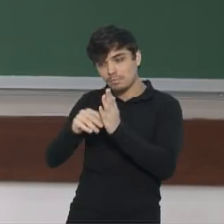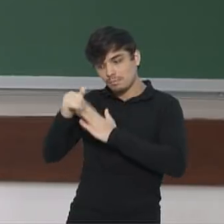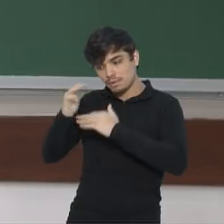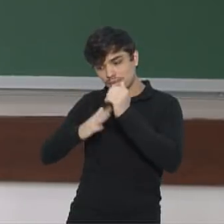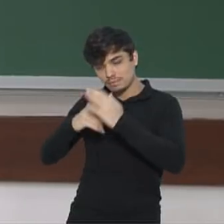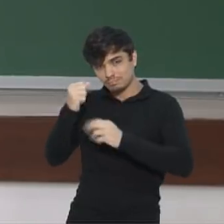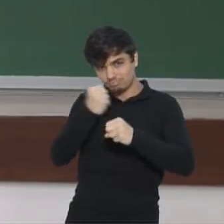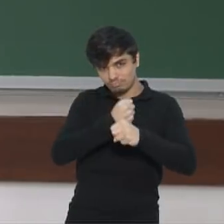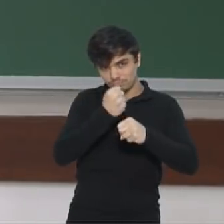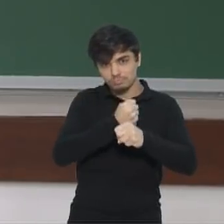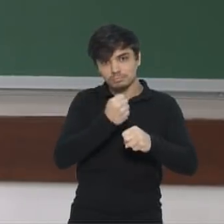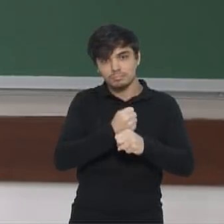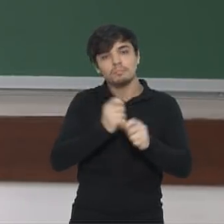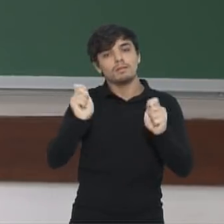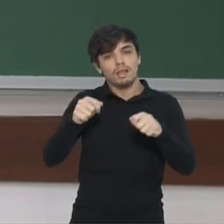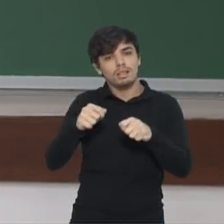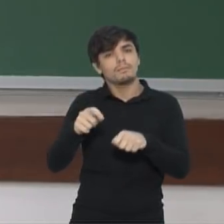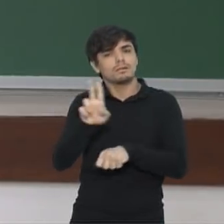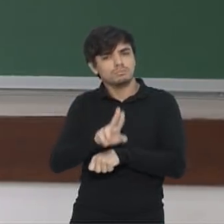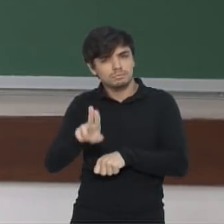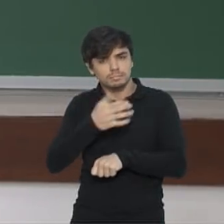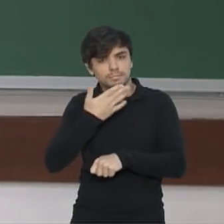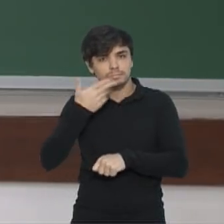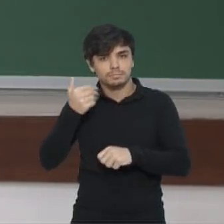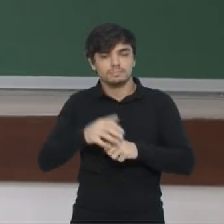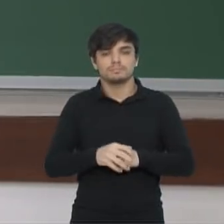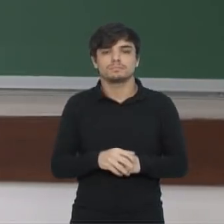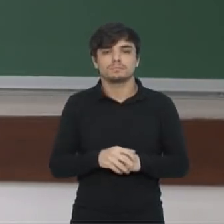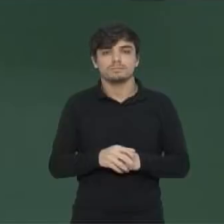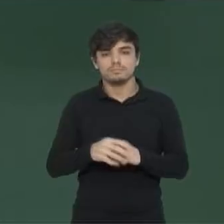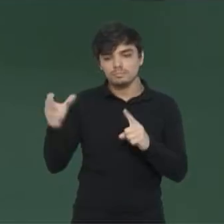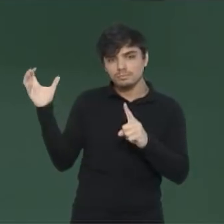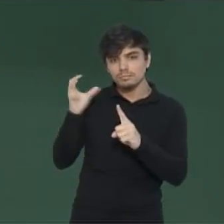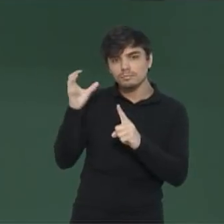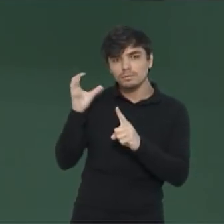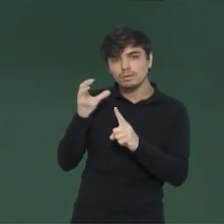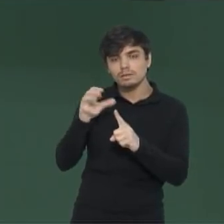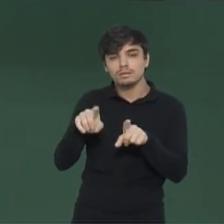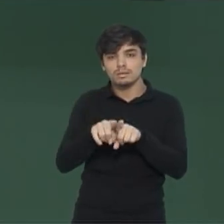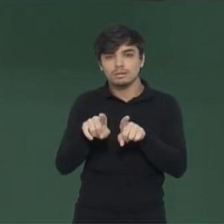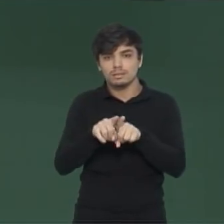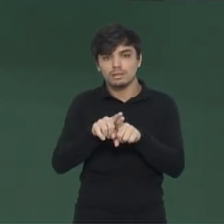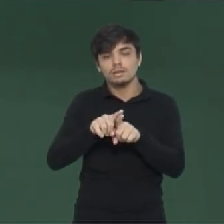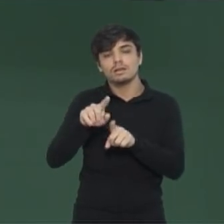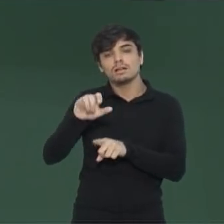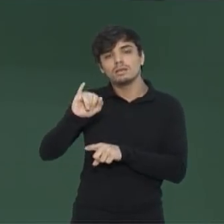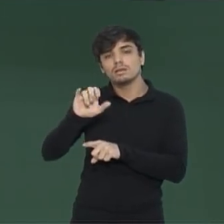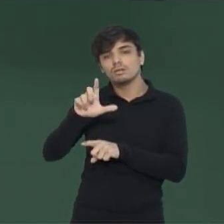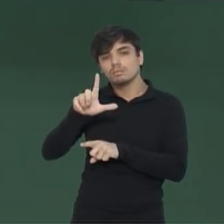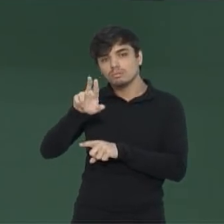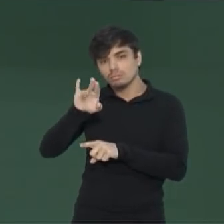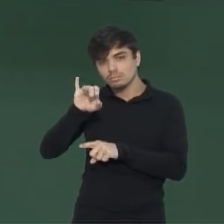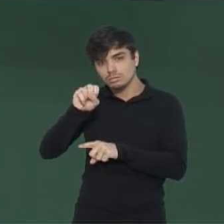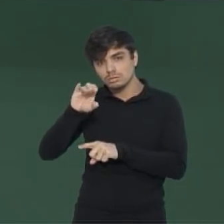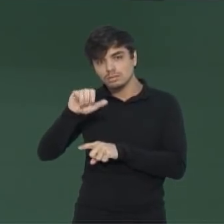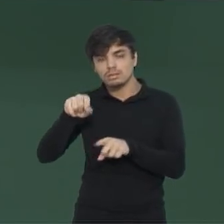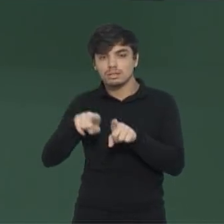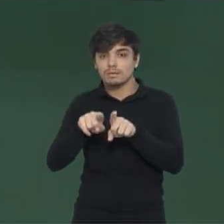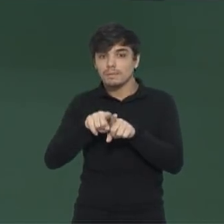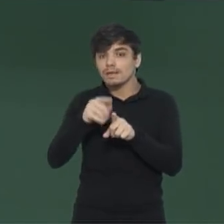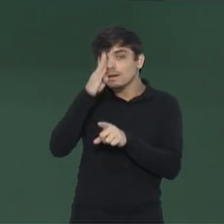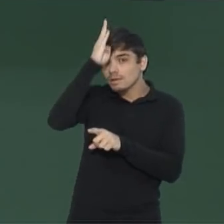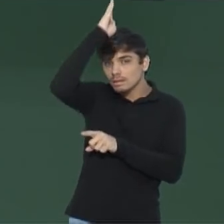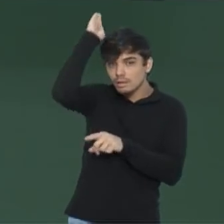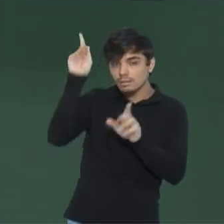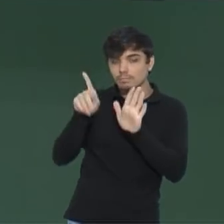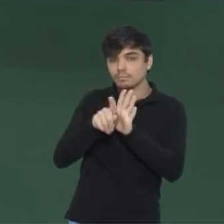para servir para alguma coisa maior. Tá? A influência etrusca e a influência grega foi muito marcante, né, para o